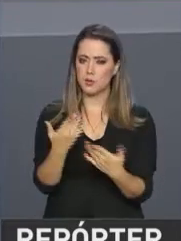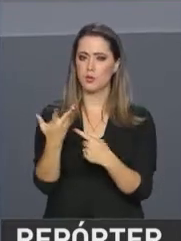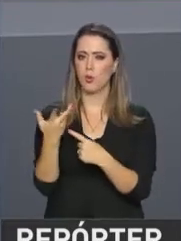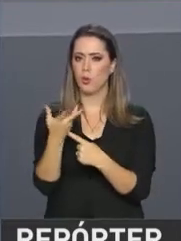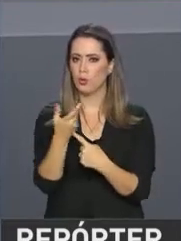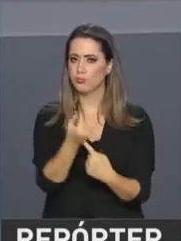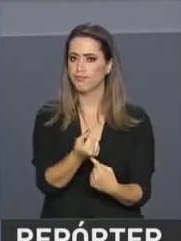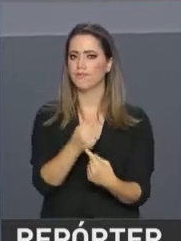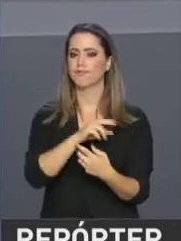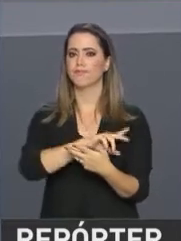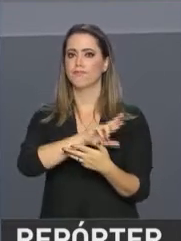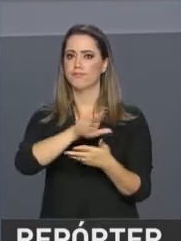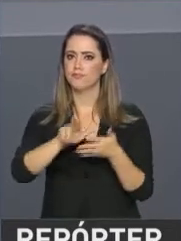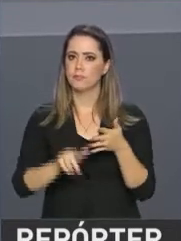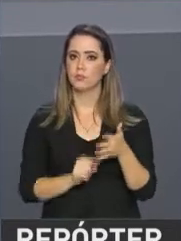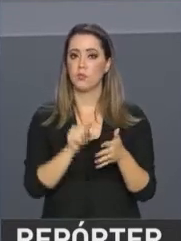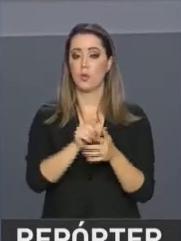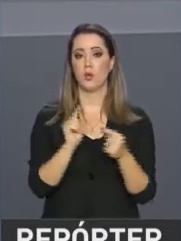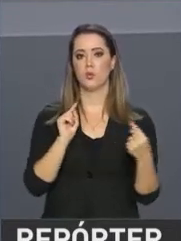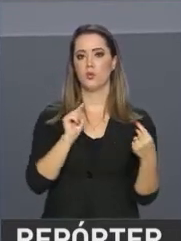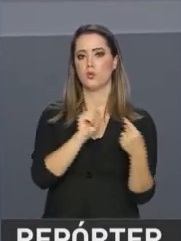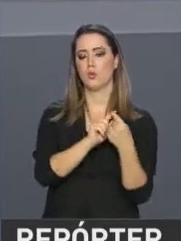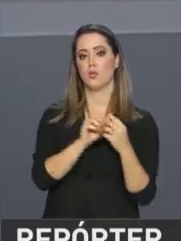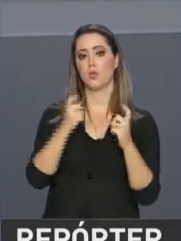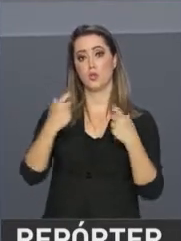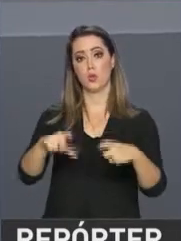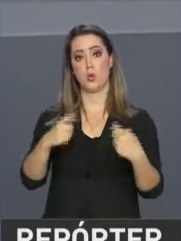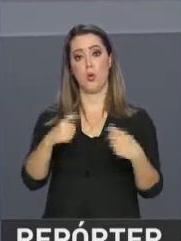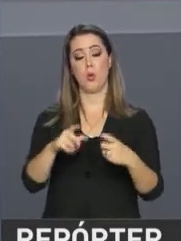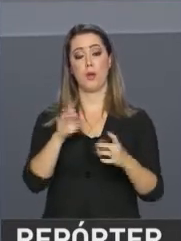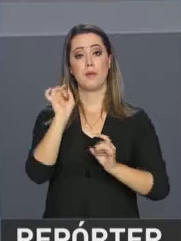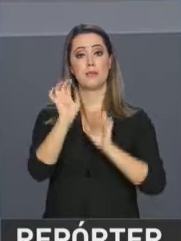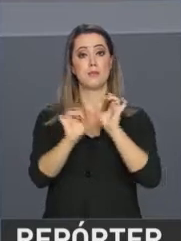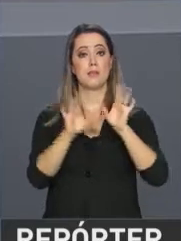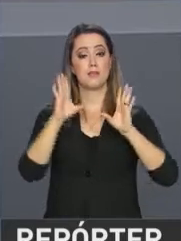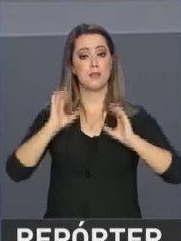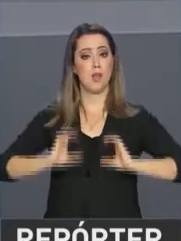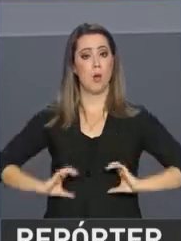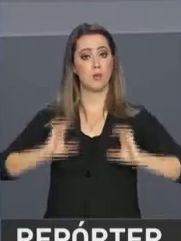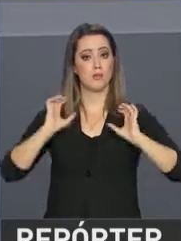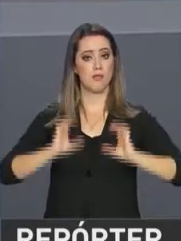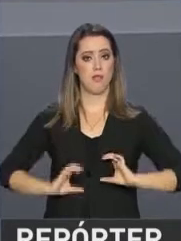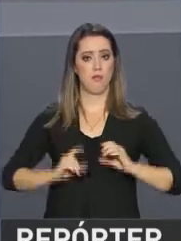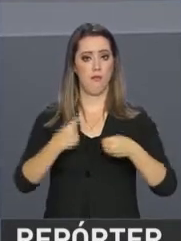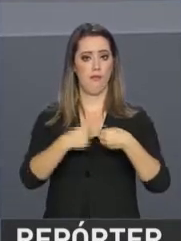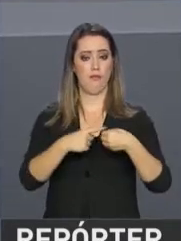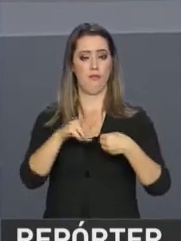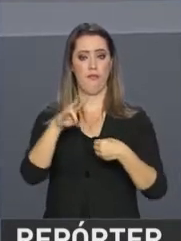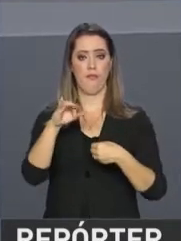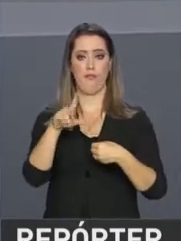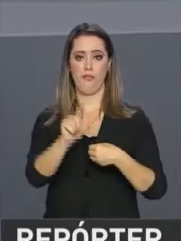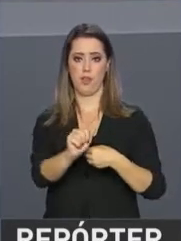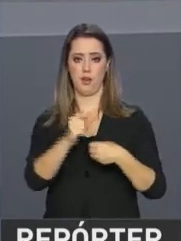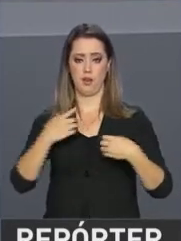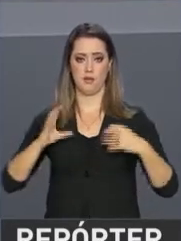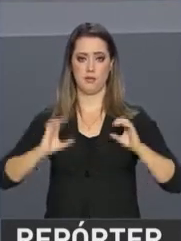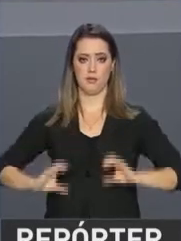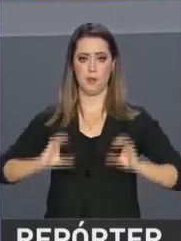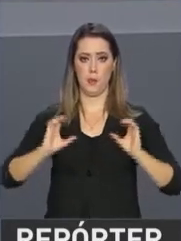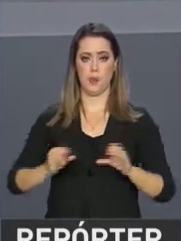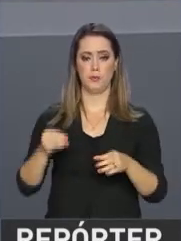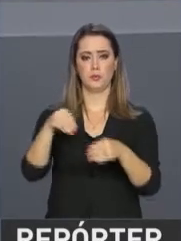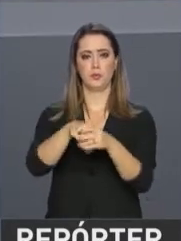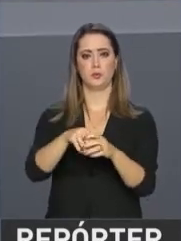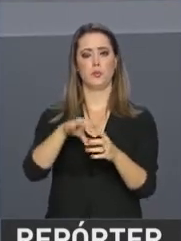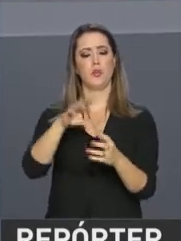artísticas esses são alguns dos objetivos da vila cidadã um espaço que vai ficar dentro da 8ª edição do fórum mundial da